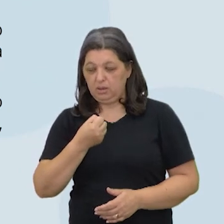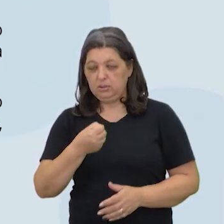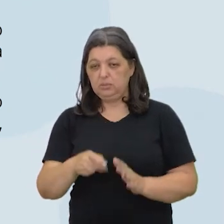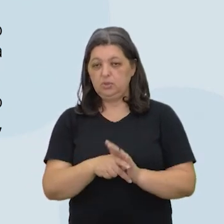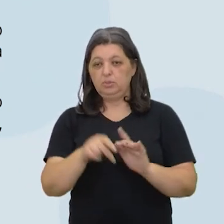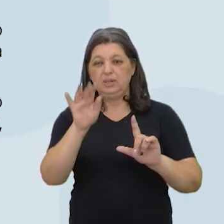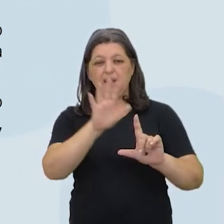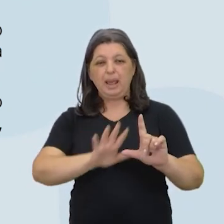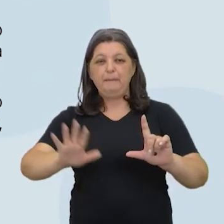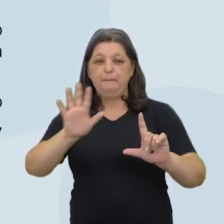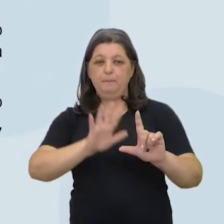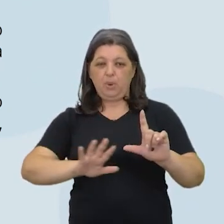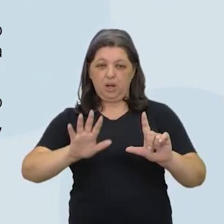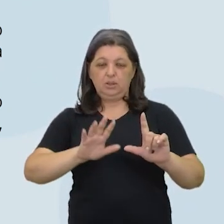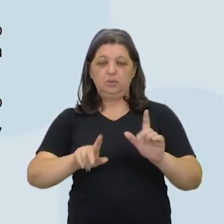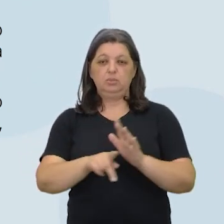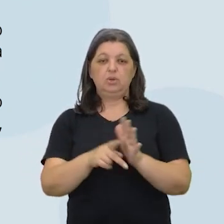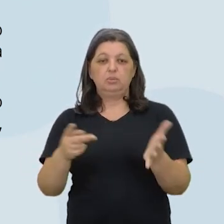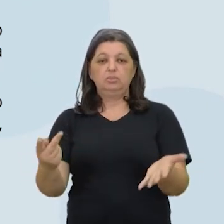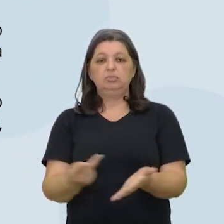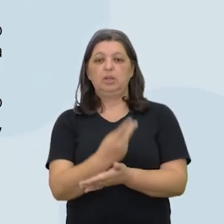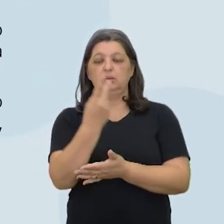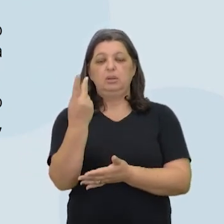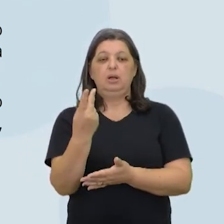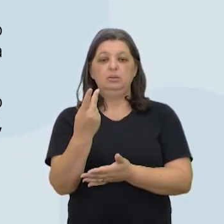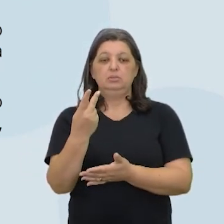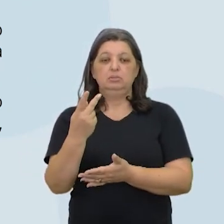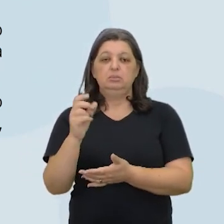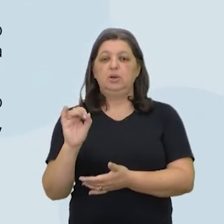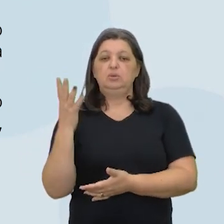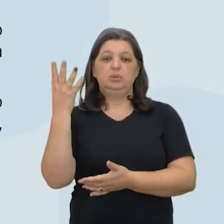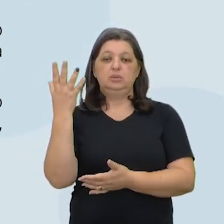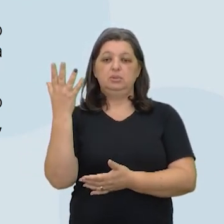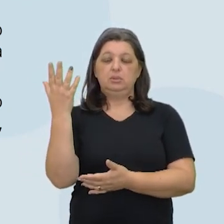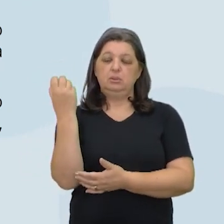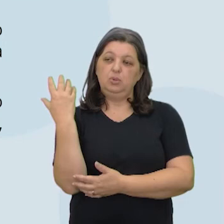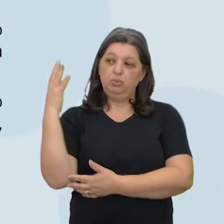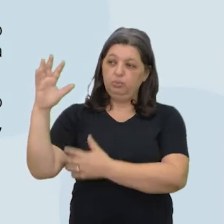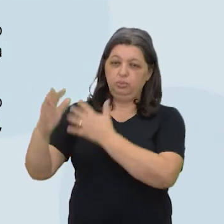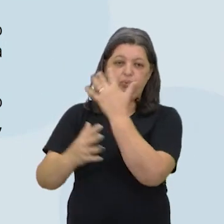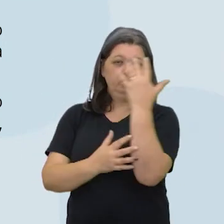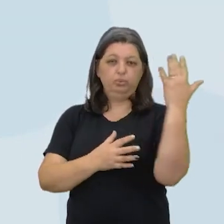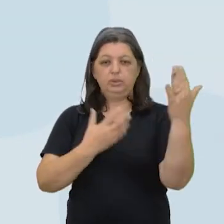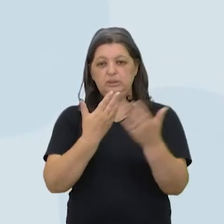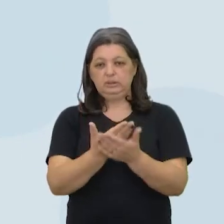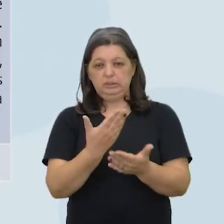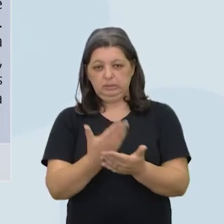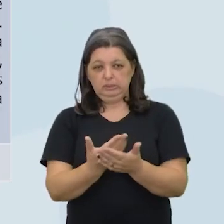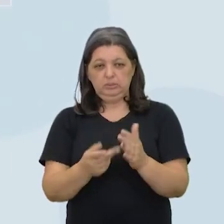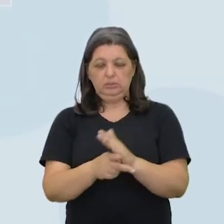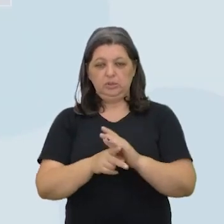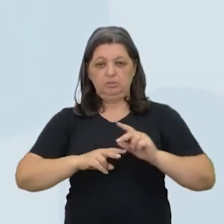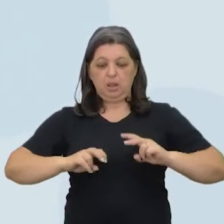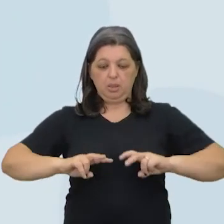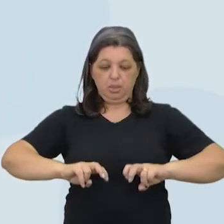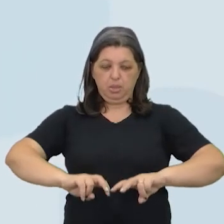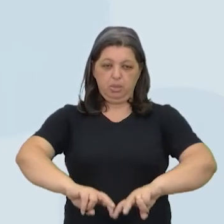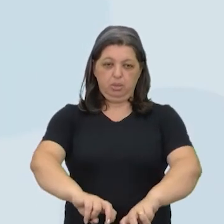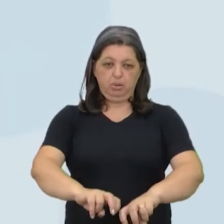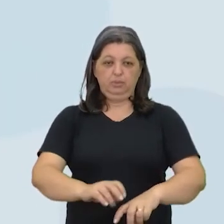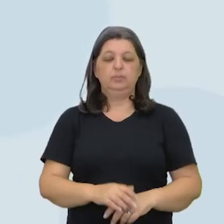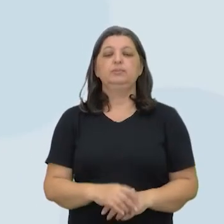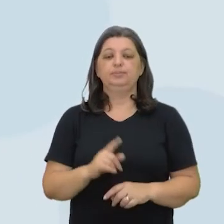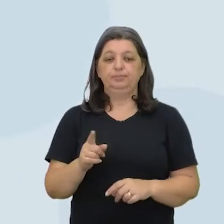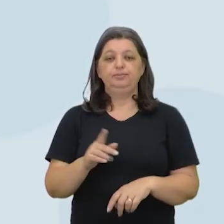base na imagem sobre os desastres ambientais com rejeitos de mineração estudados nesta aula. Ou seja, vou colocar aqui, faça